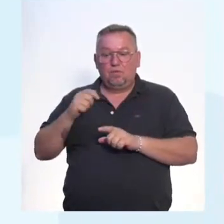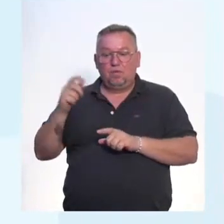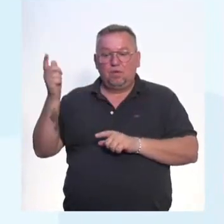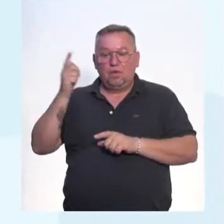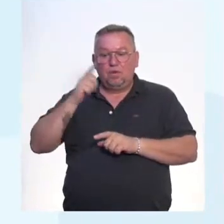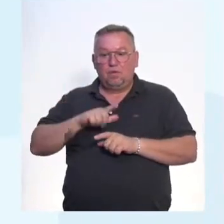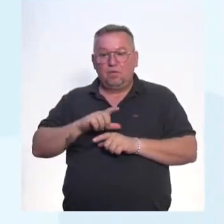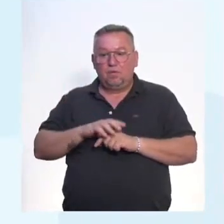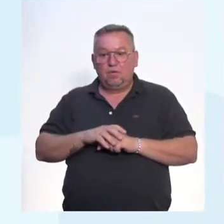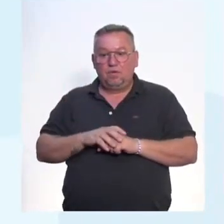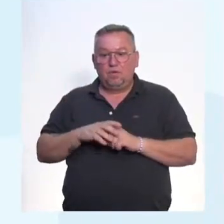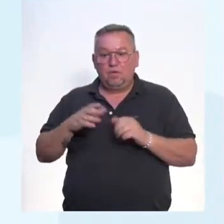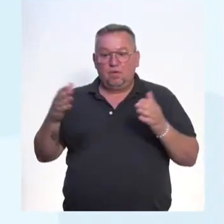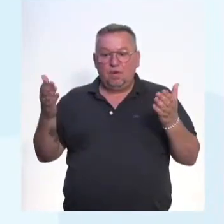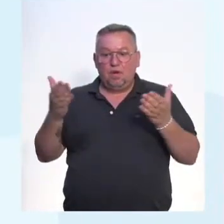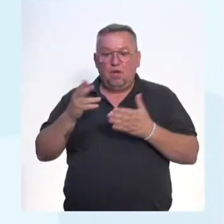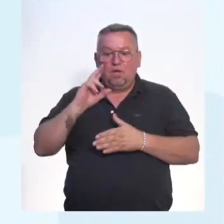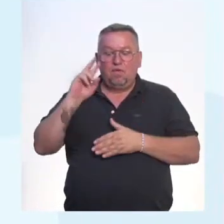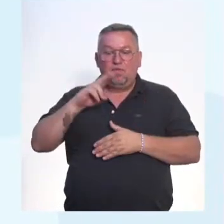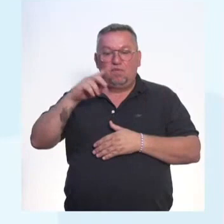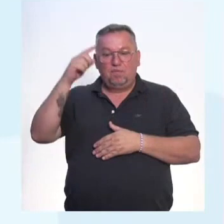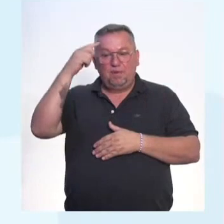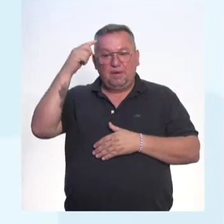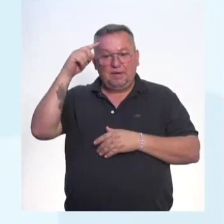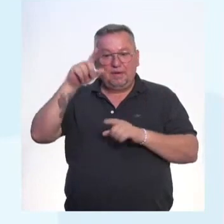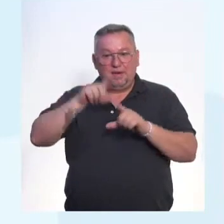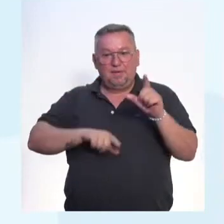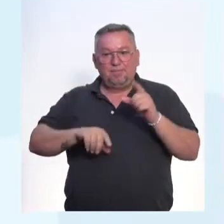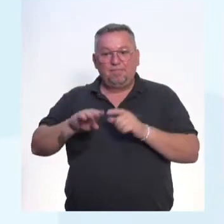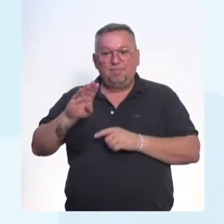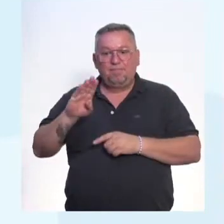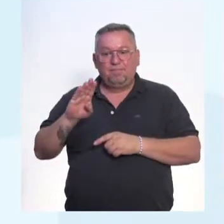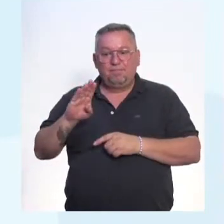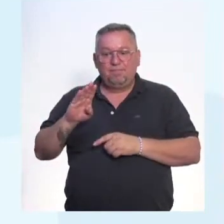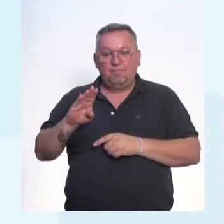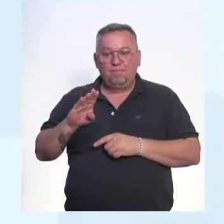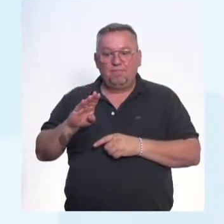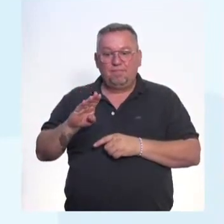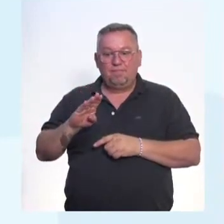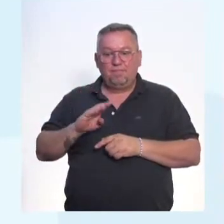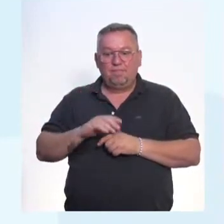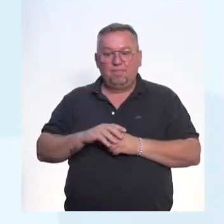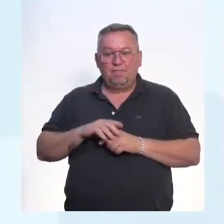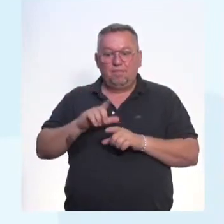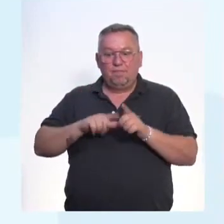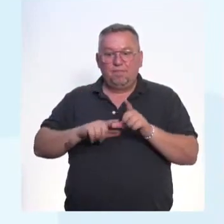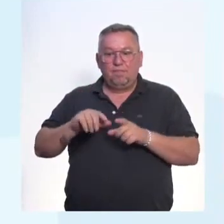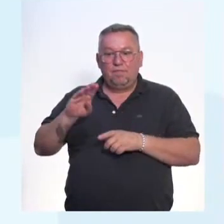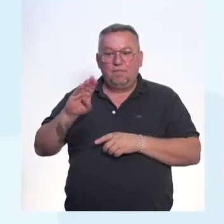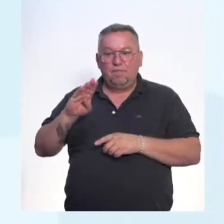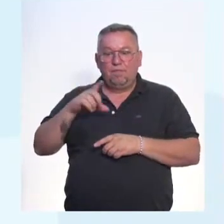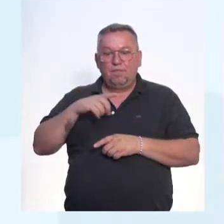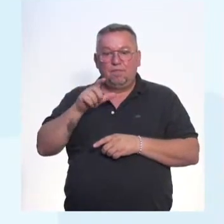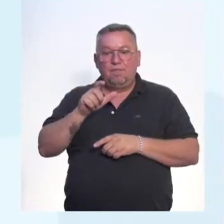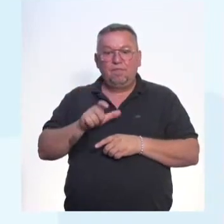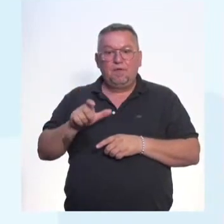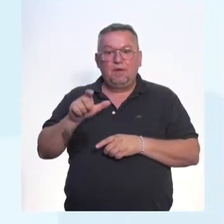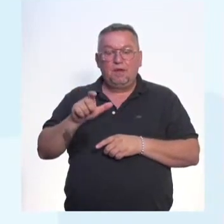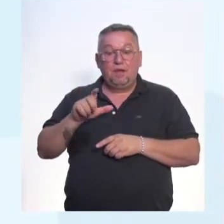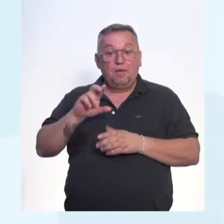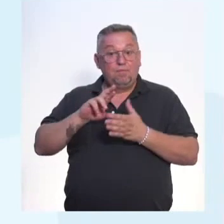repetir. Agora, vamos pensar na letra B. Na letra B, tem a palavra